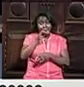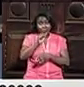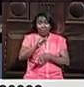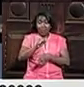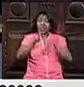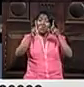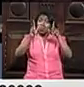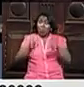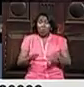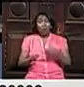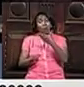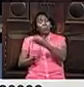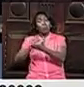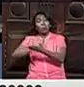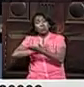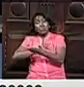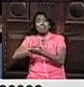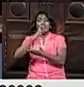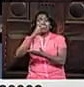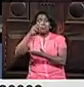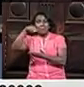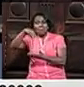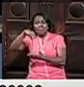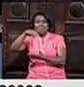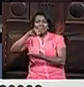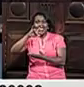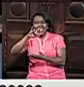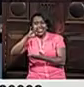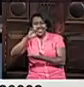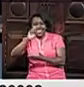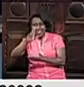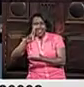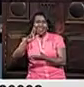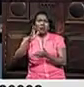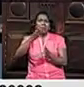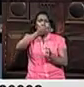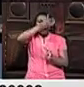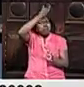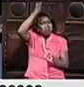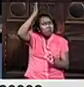por exemplo, na Polícia Militar, no Corpo de Bombeiros.